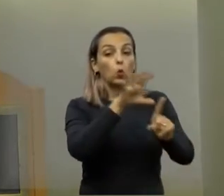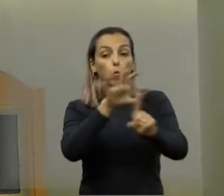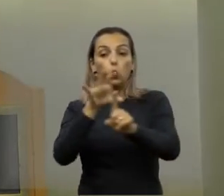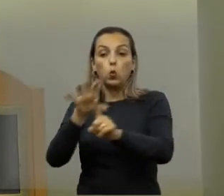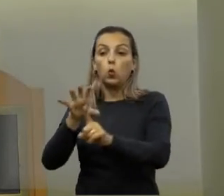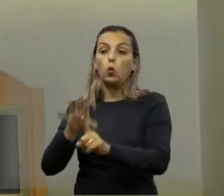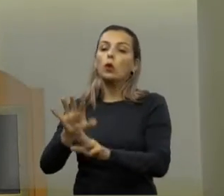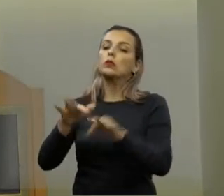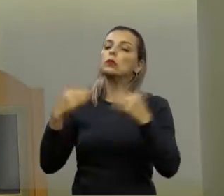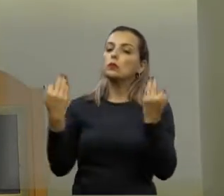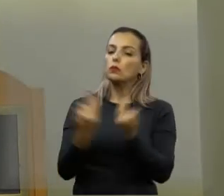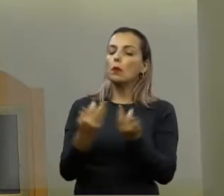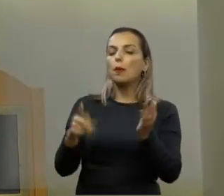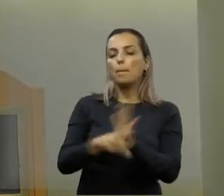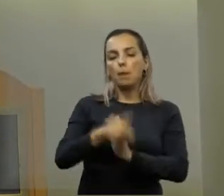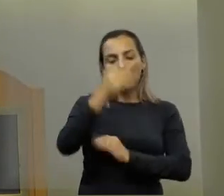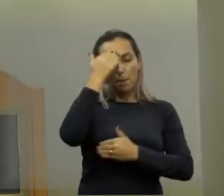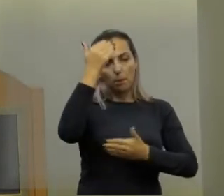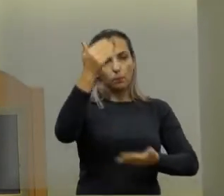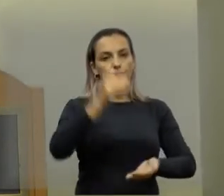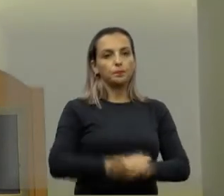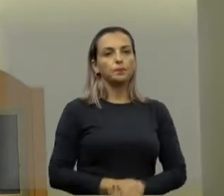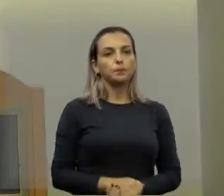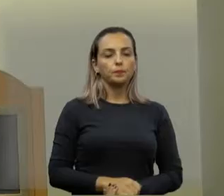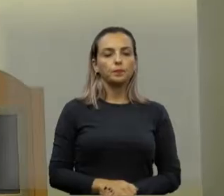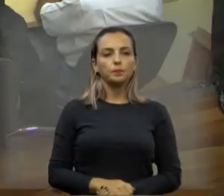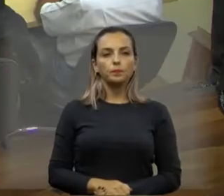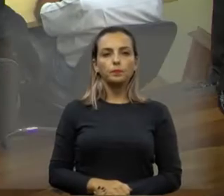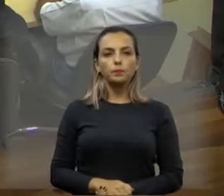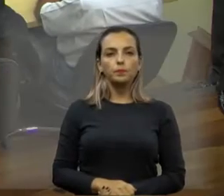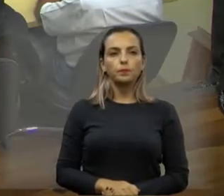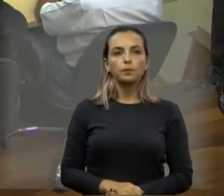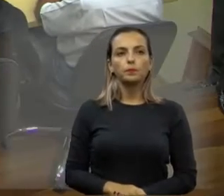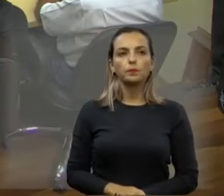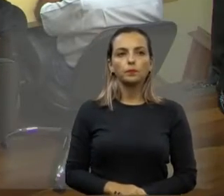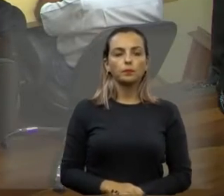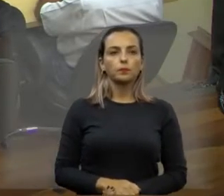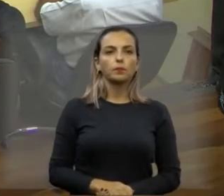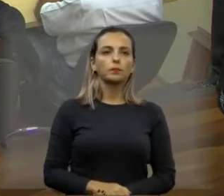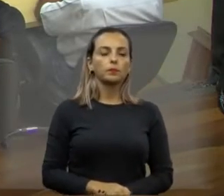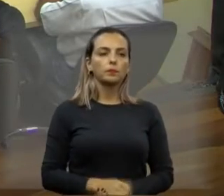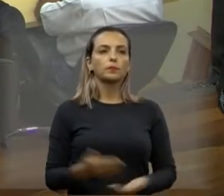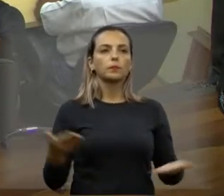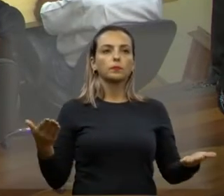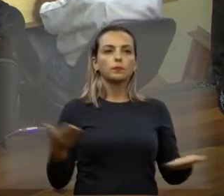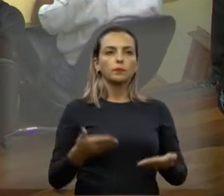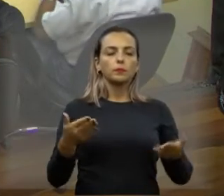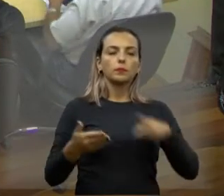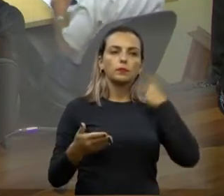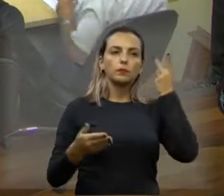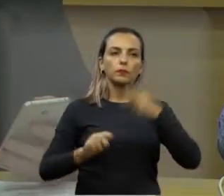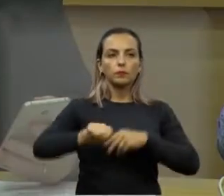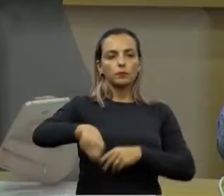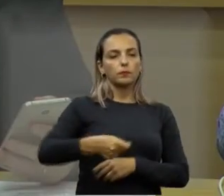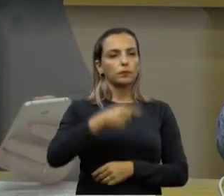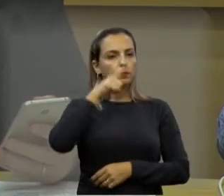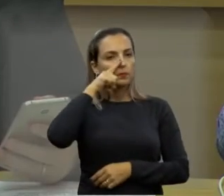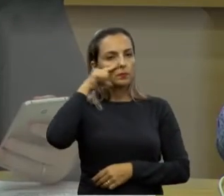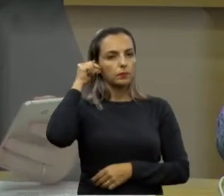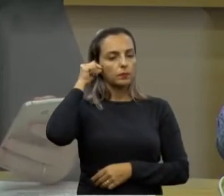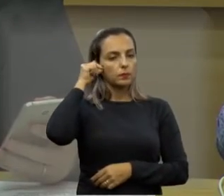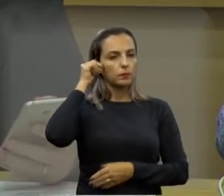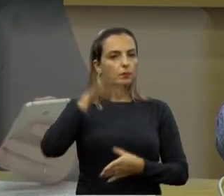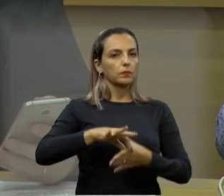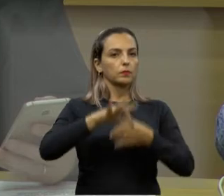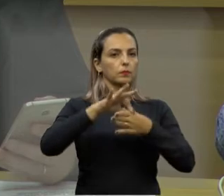na vidas das nossas famílias Obrigado presidente e com a palavra a